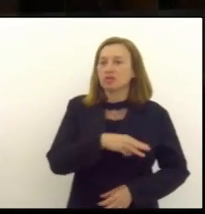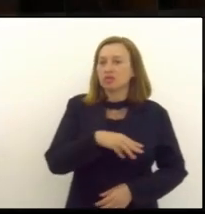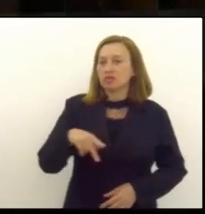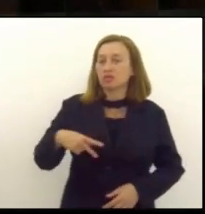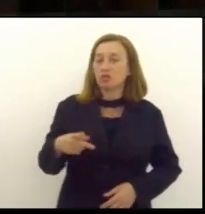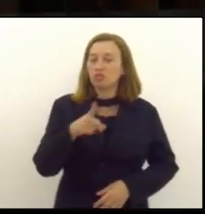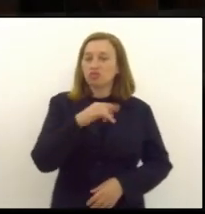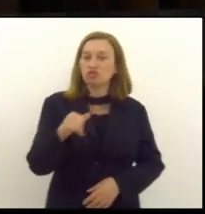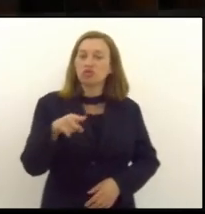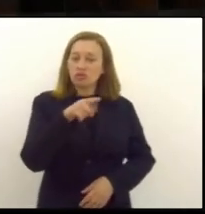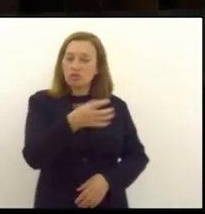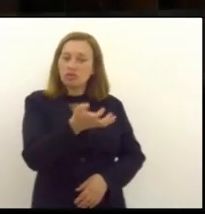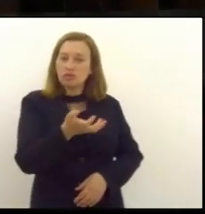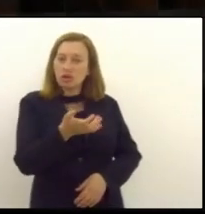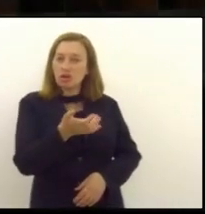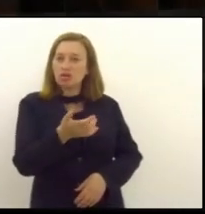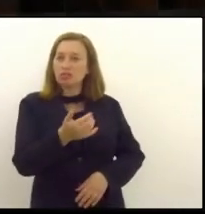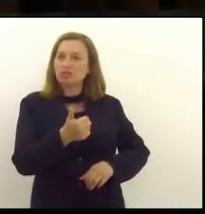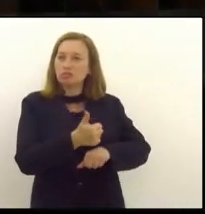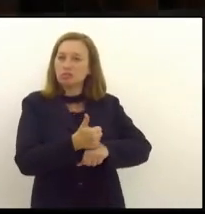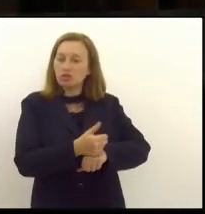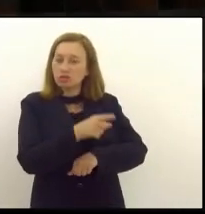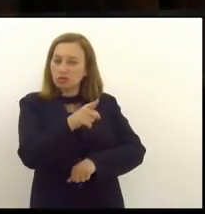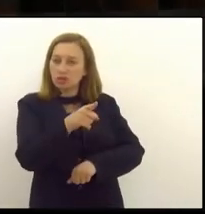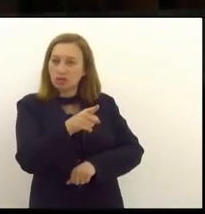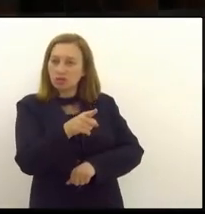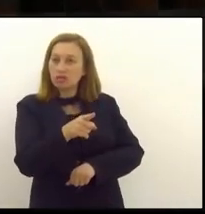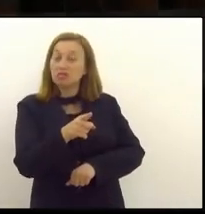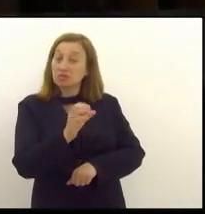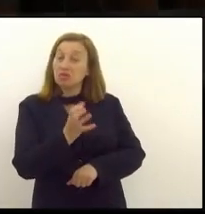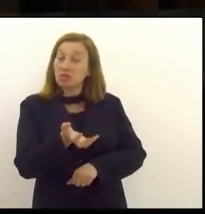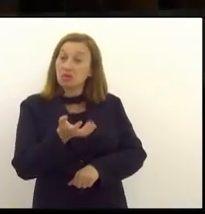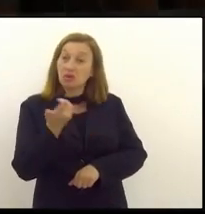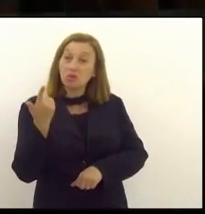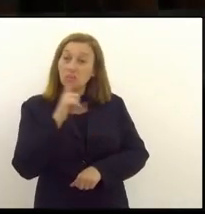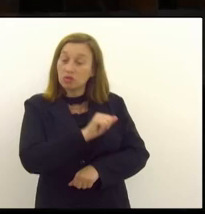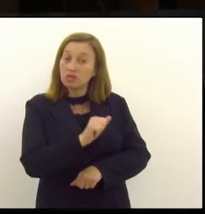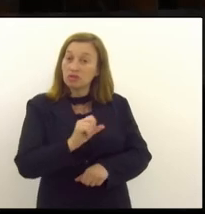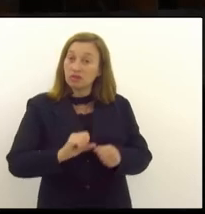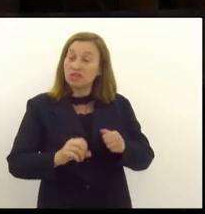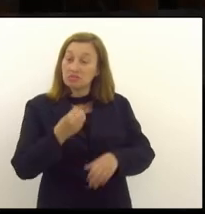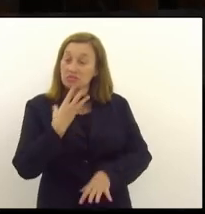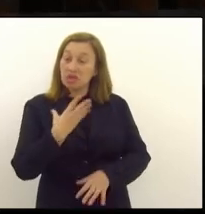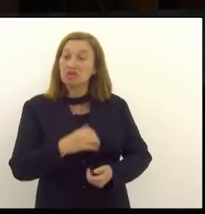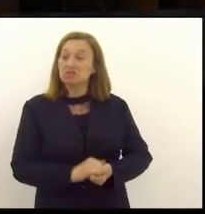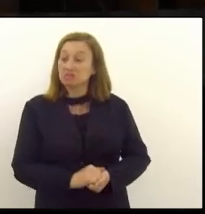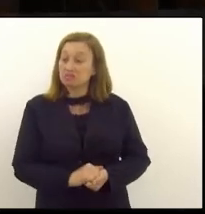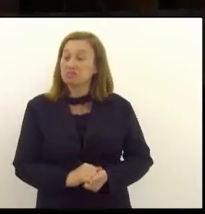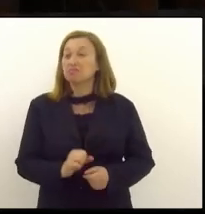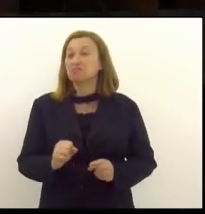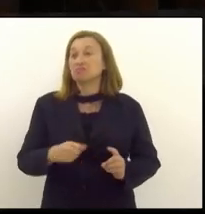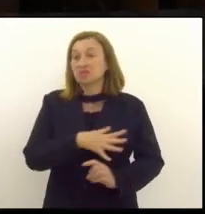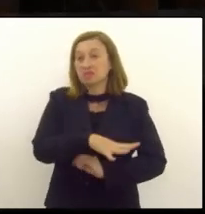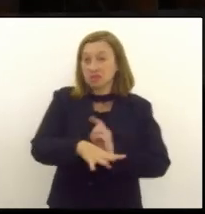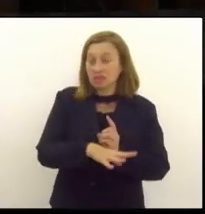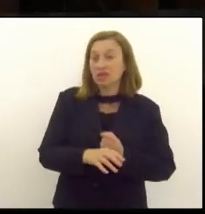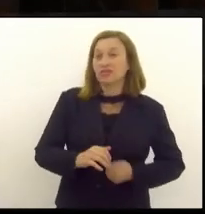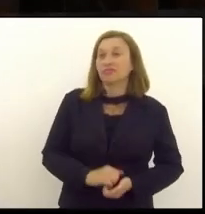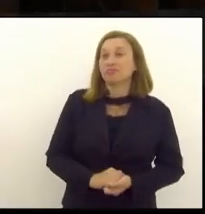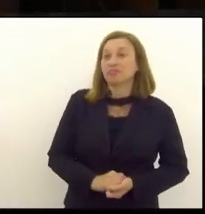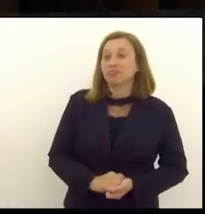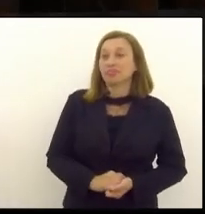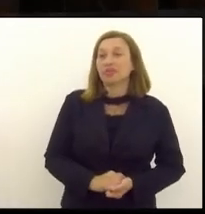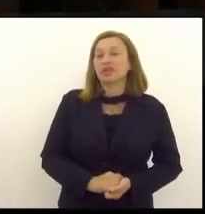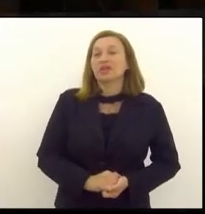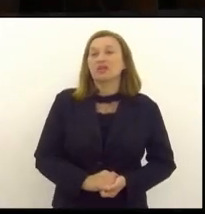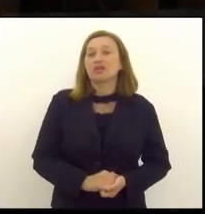quero estar nessa carreira. Essa é uma carreira que, realmente, eu consigo fazer muito pela sociedade. É aquela situação